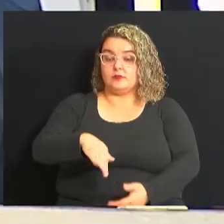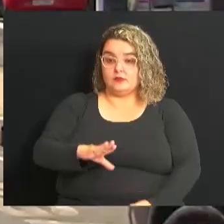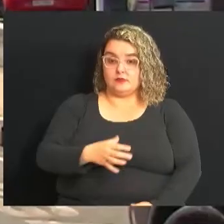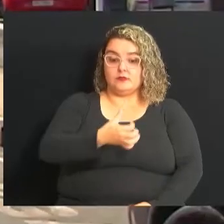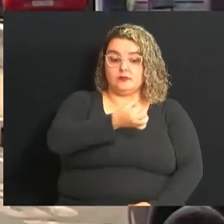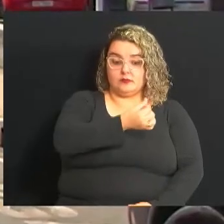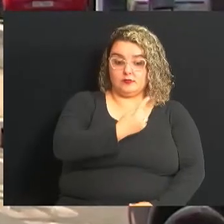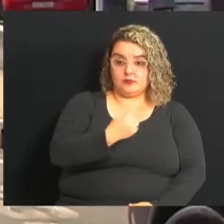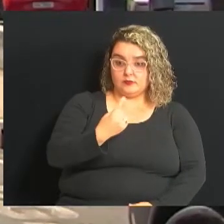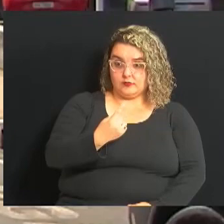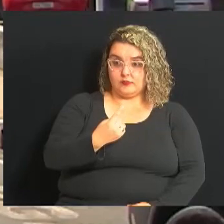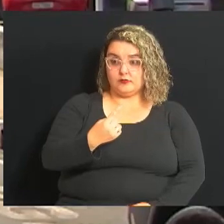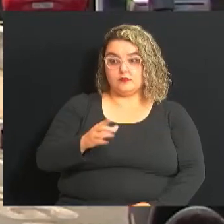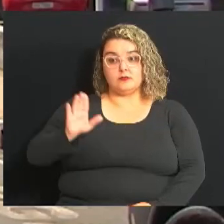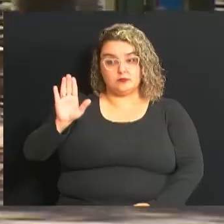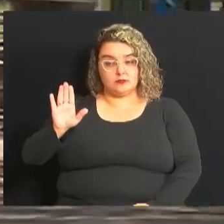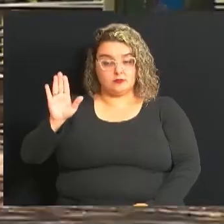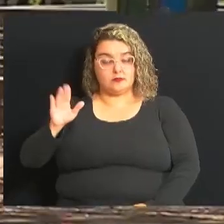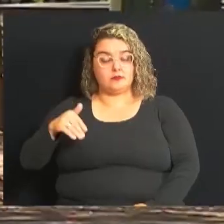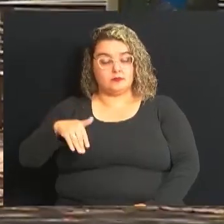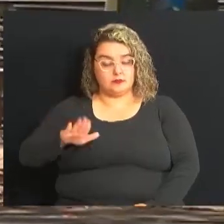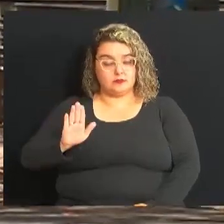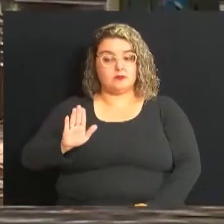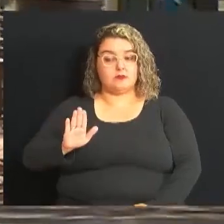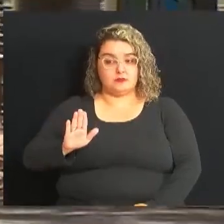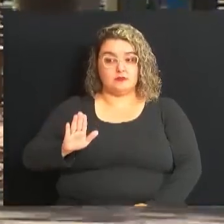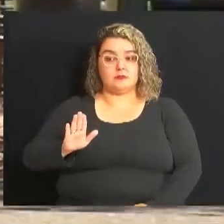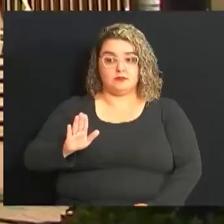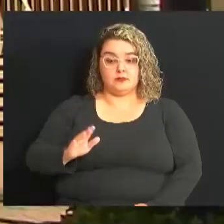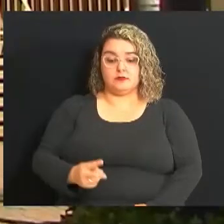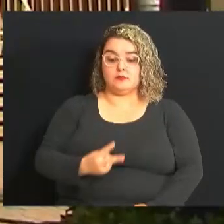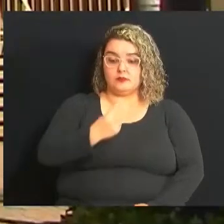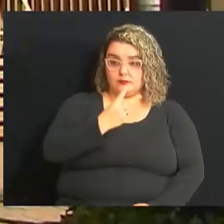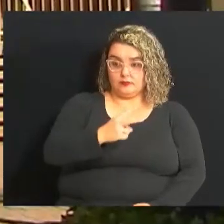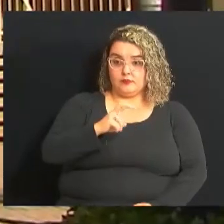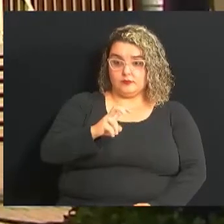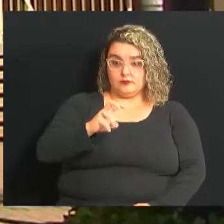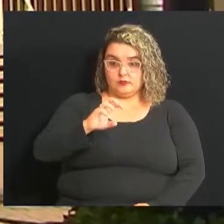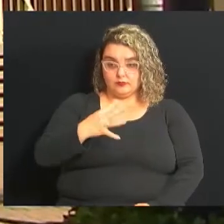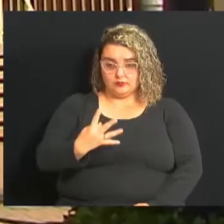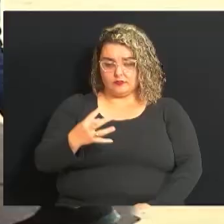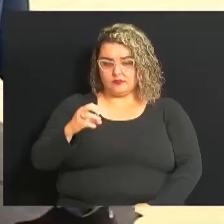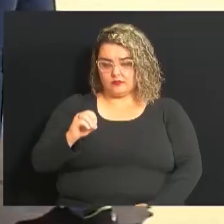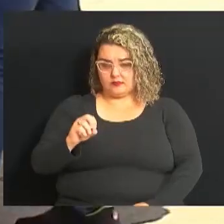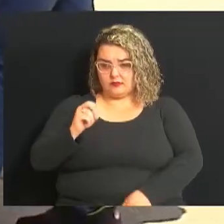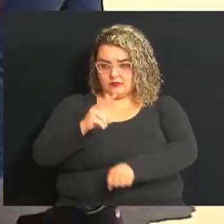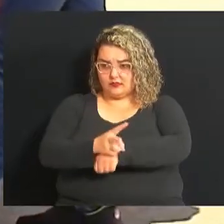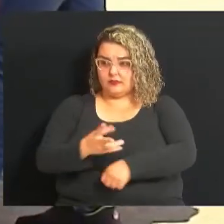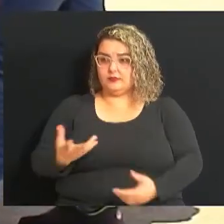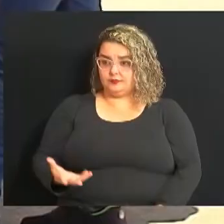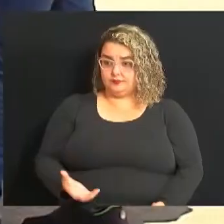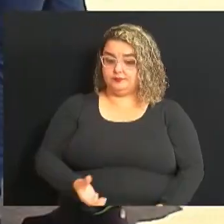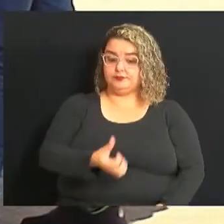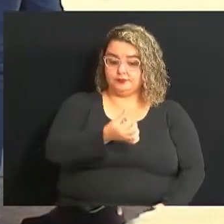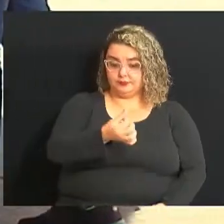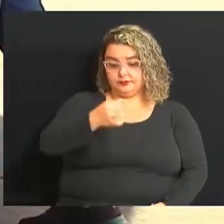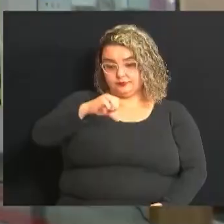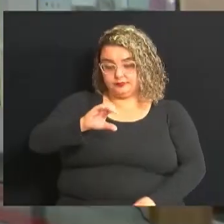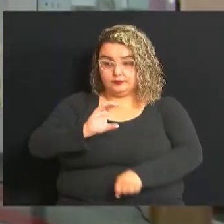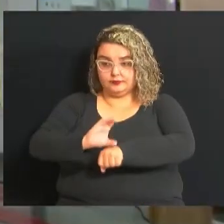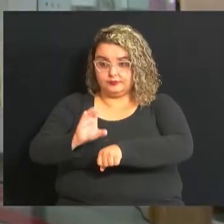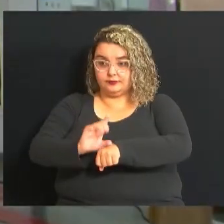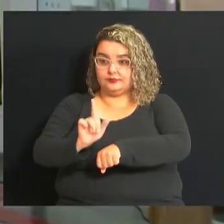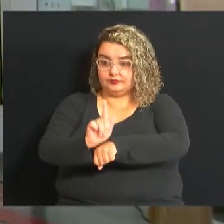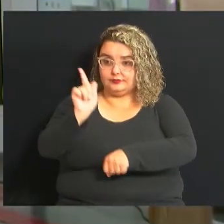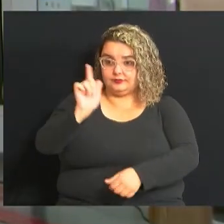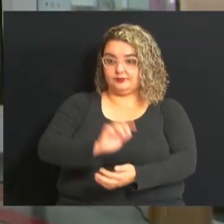61 mil candidatos, que vão concorrer a 2.540 vagas, em 69 cursos de graduação.